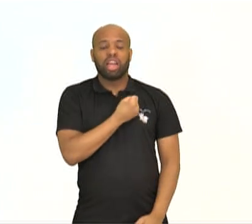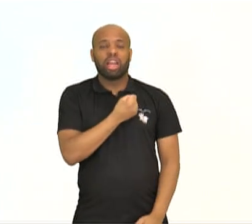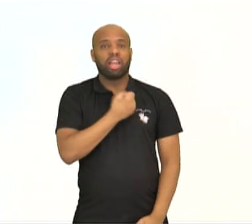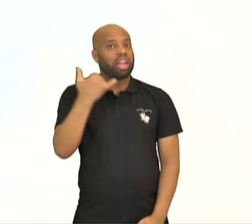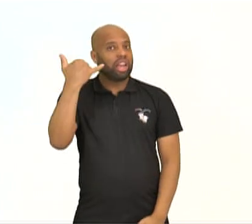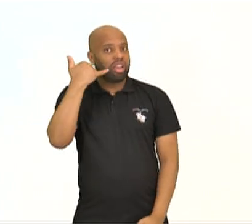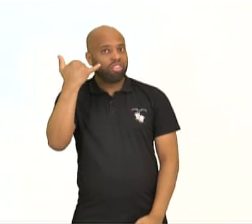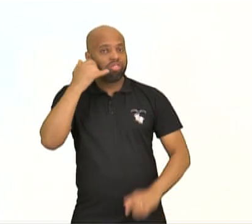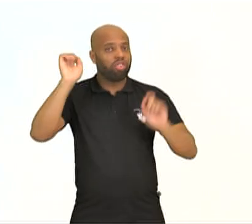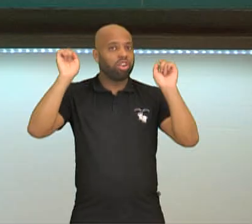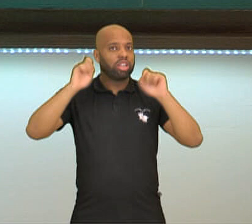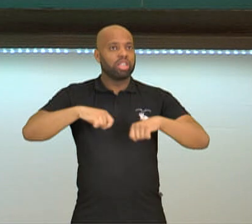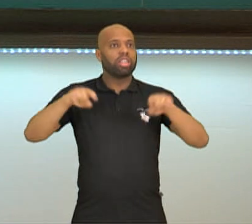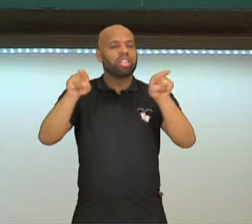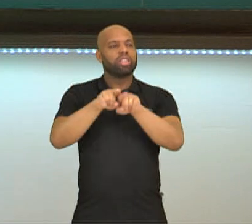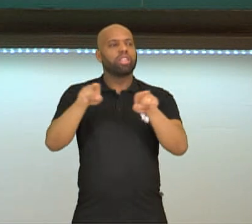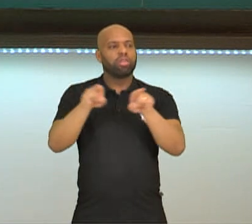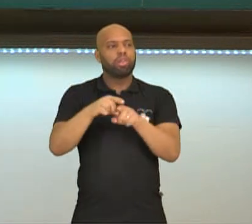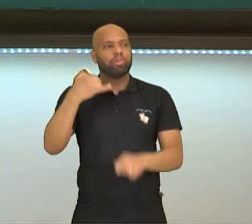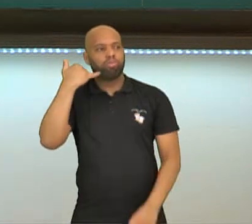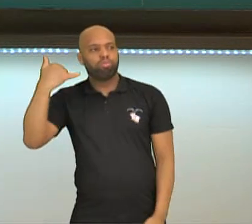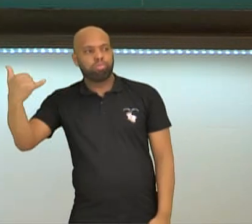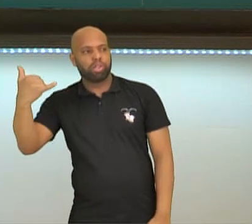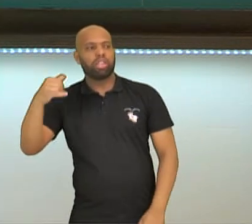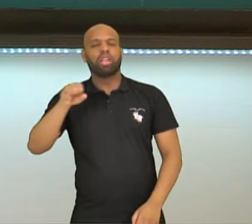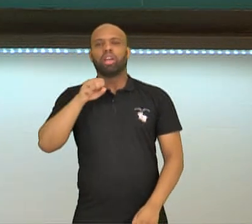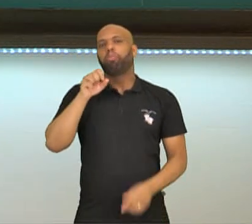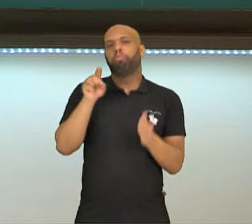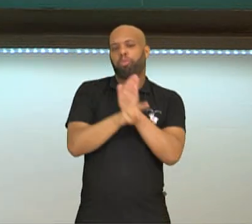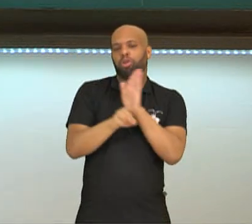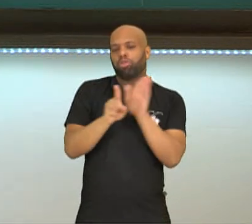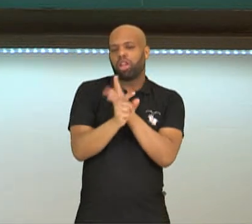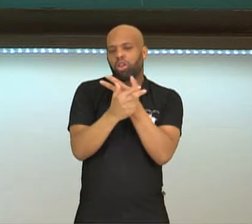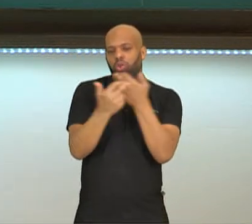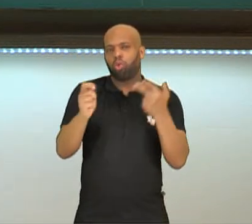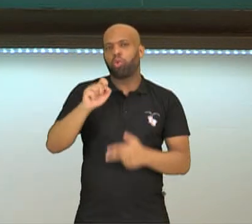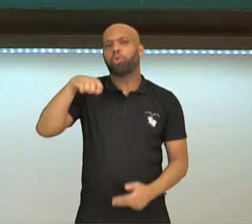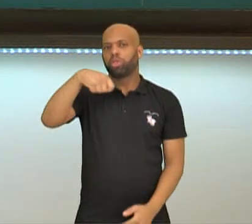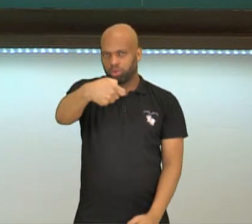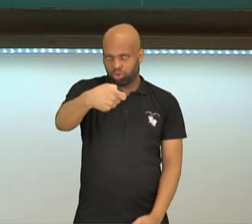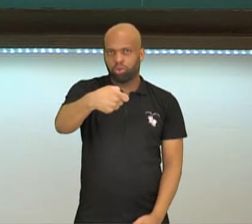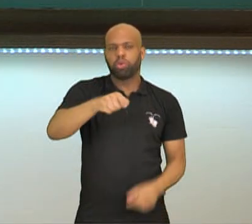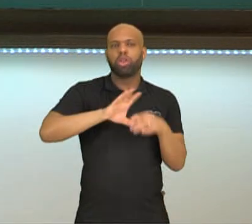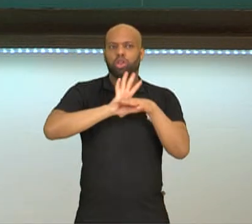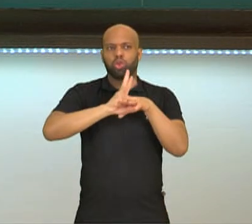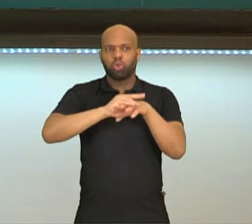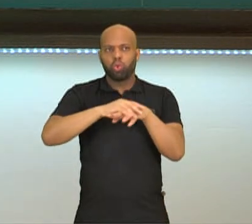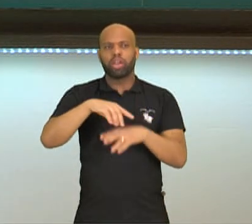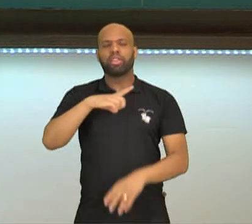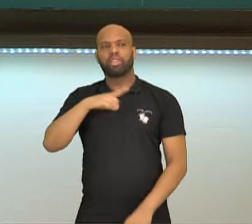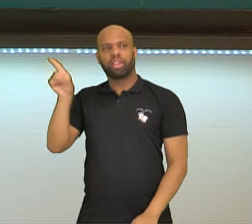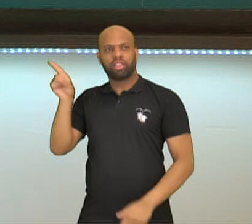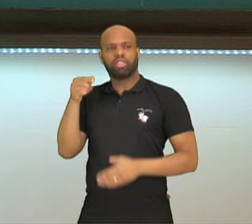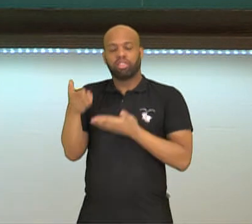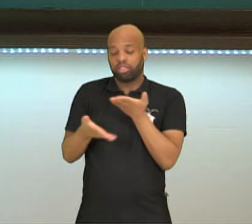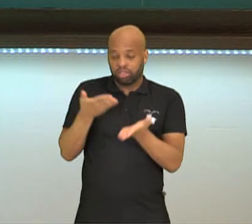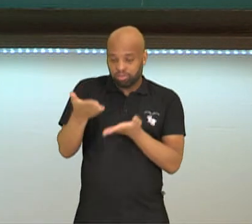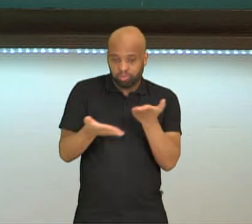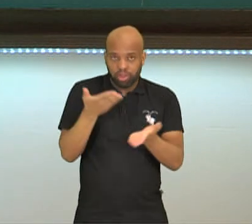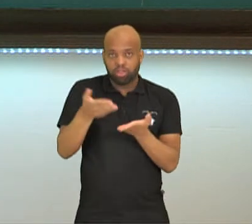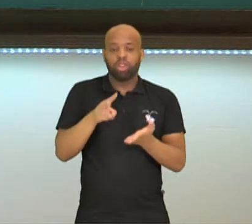que a gente pode ligar para esclarecer dúvidas a respeito da doença, tá? Então, esse atendimento ele